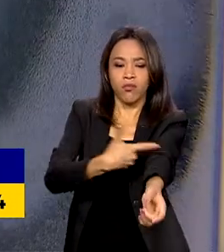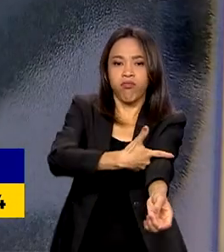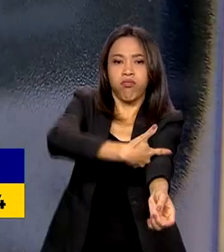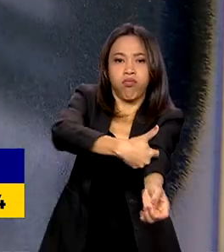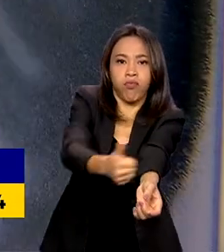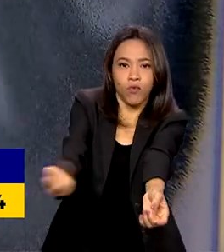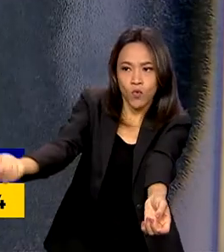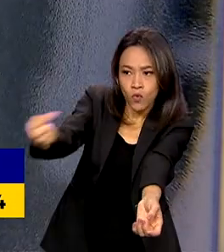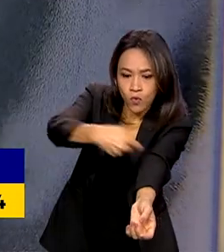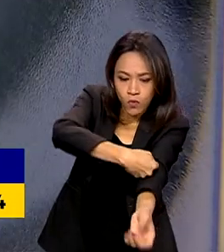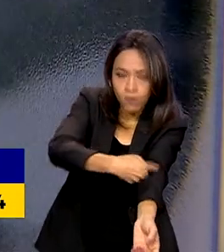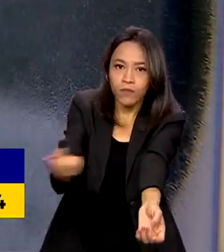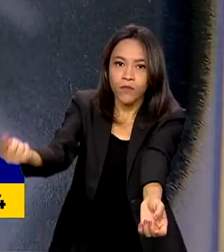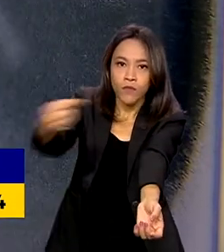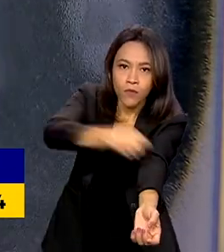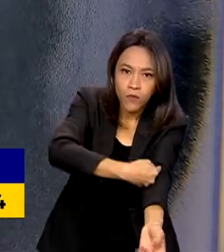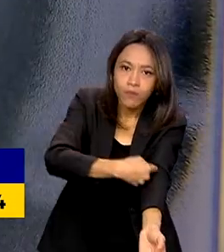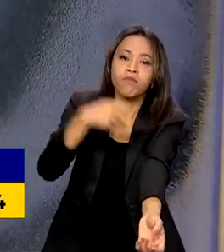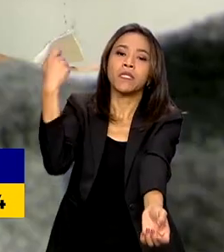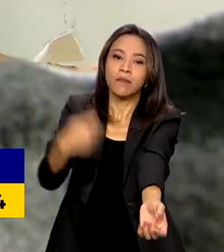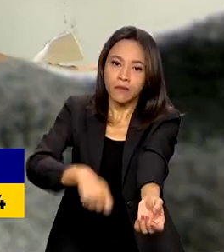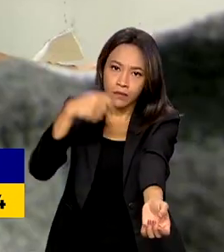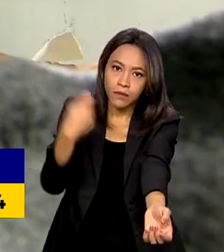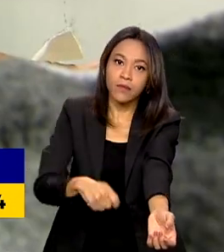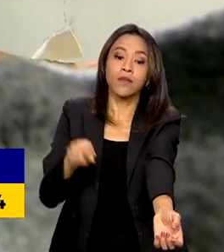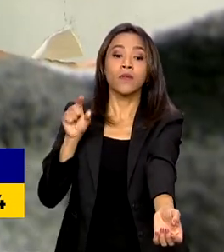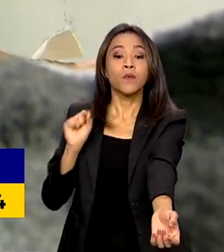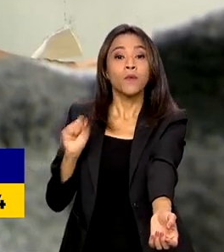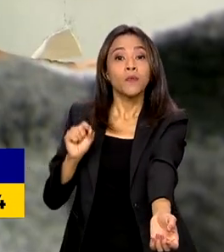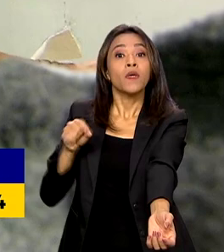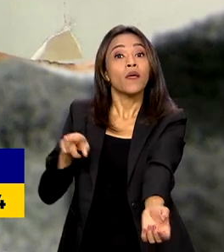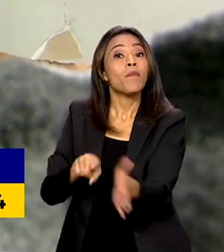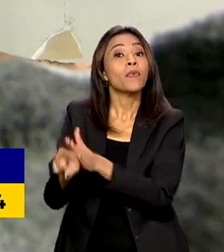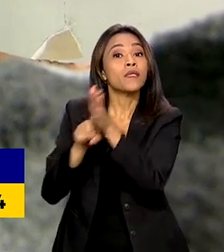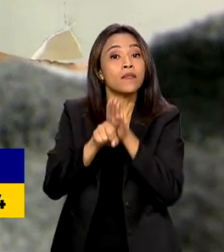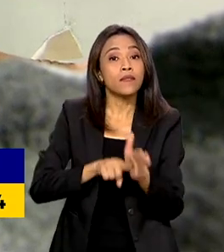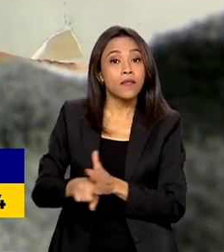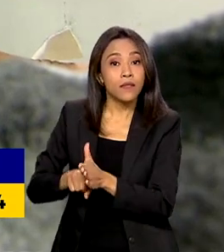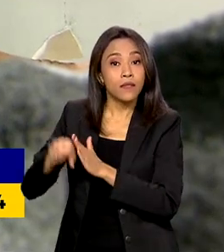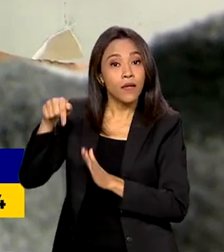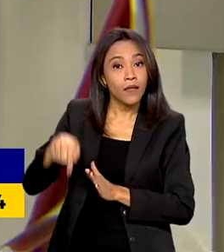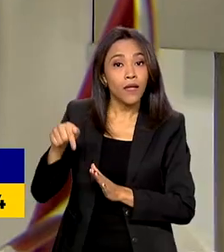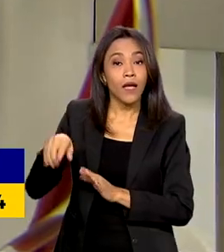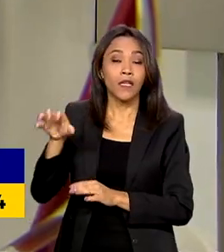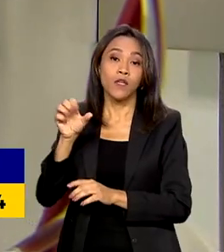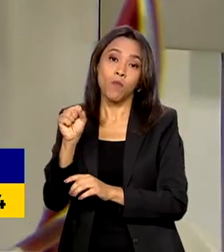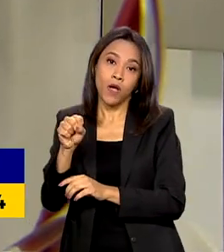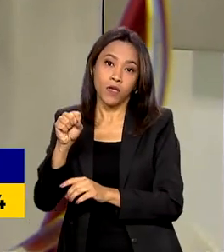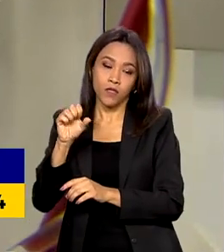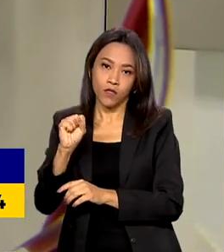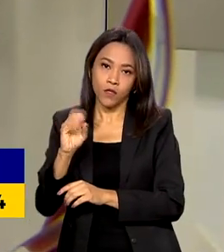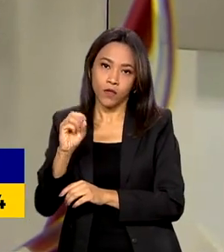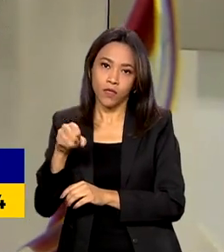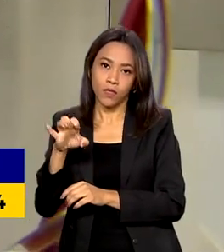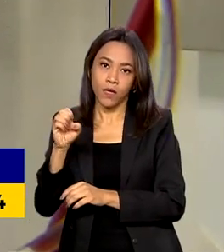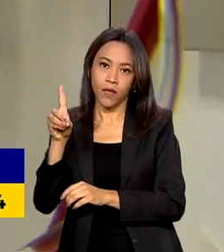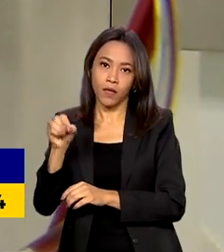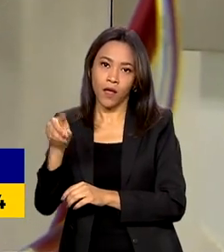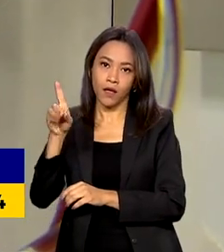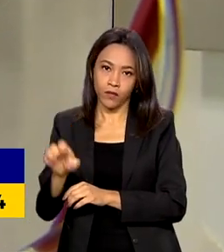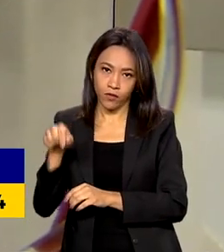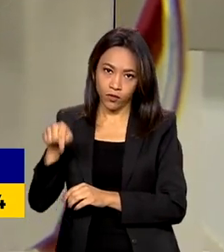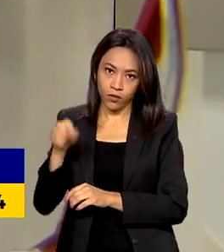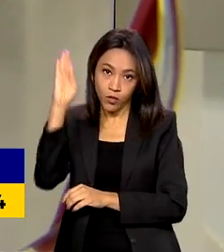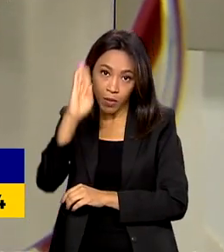necessitam de hemodiálise. A estimativa é da Sociedade Brasileira de Nefrologia. O tratamento nessas